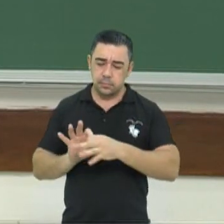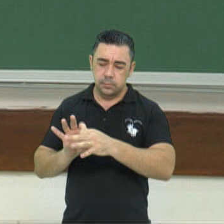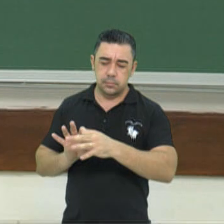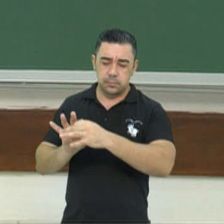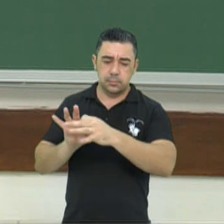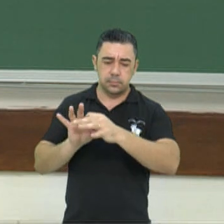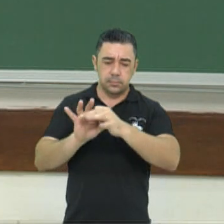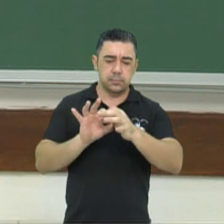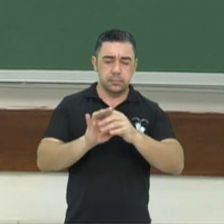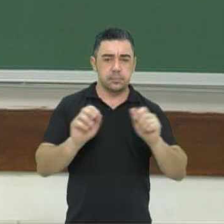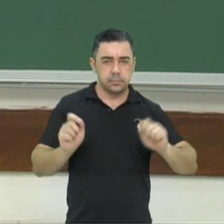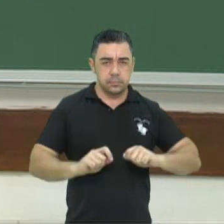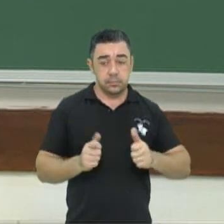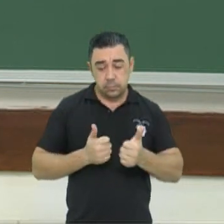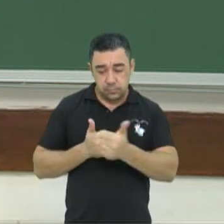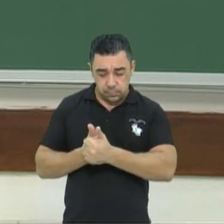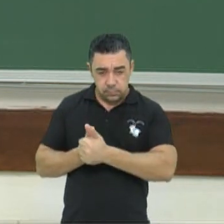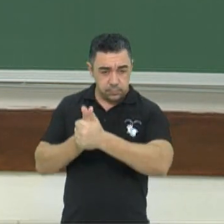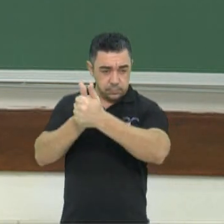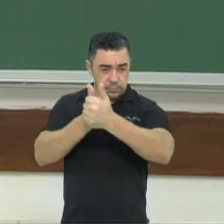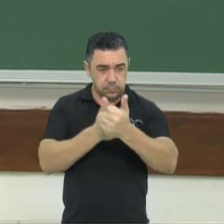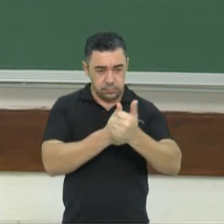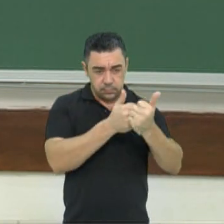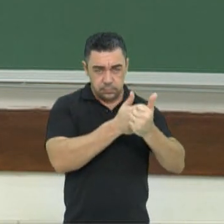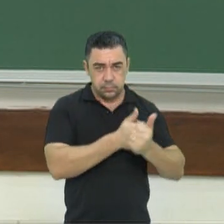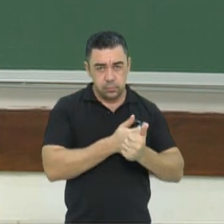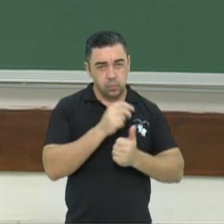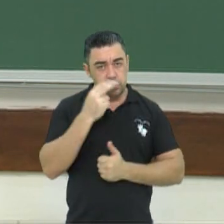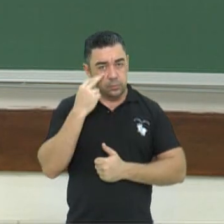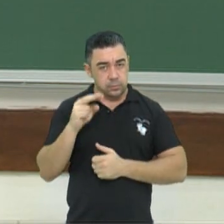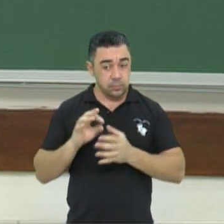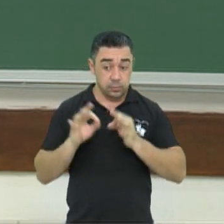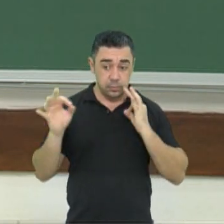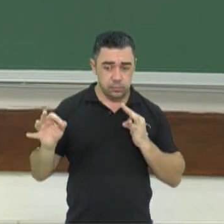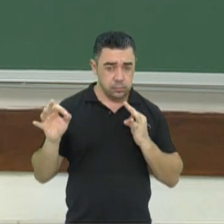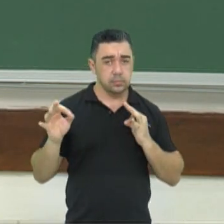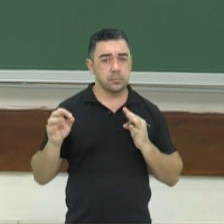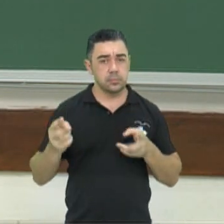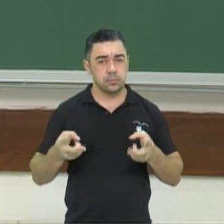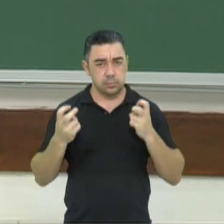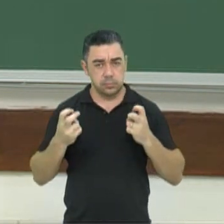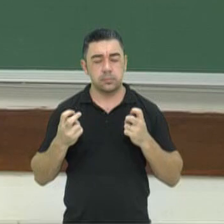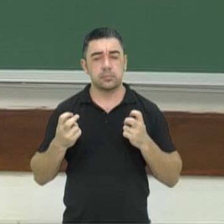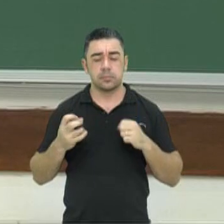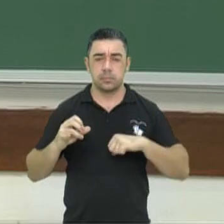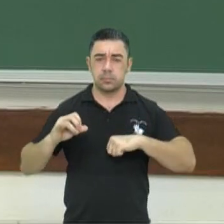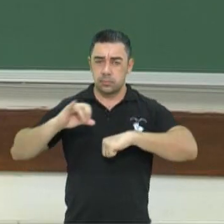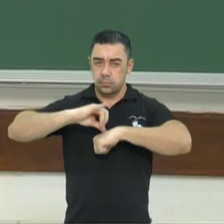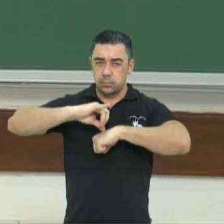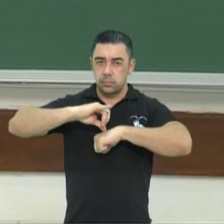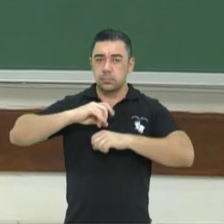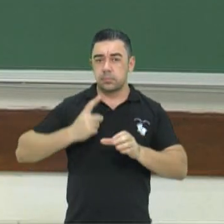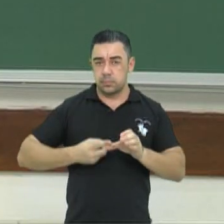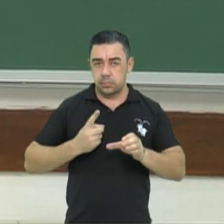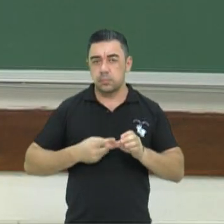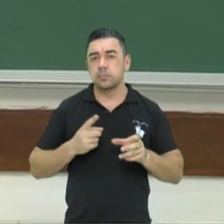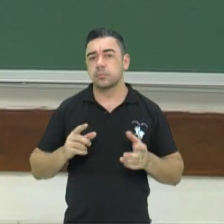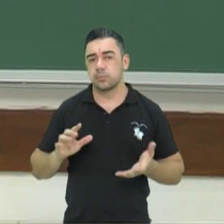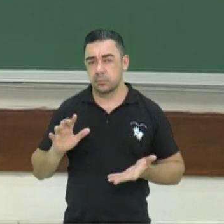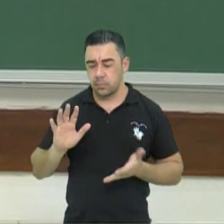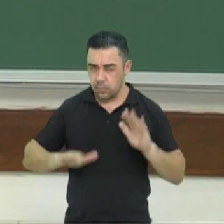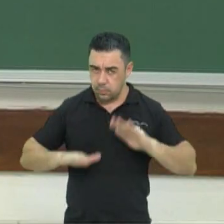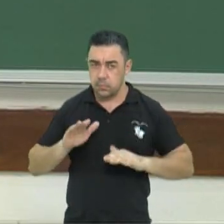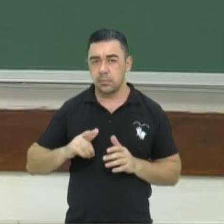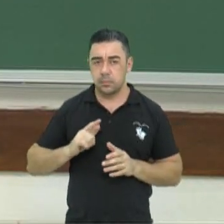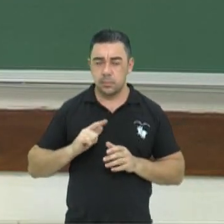né, nossa, esse daqui, eles estão próximos ou eles estão distantes. Eu percebo que em centros, né, no centro da cidade, geralmente a gente